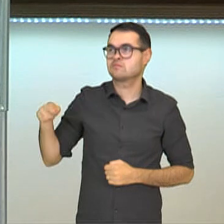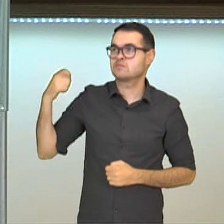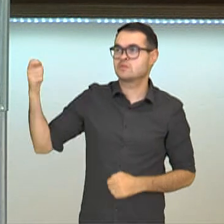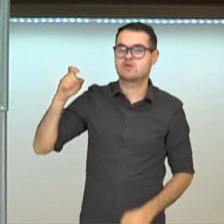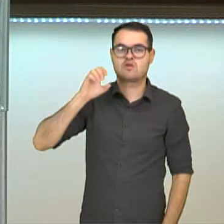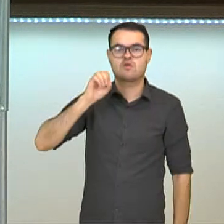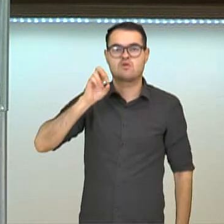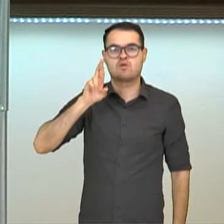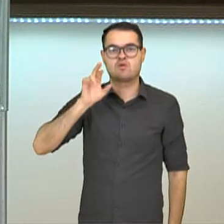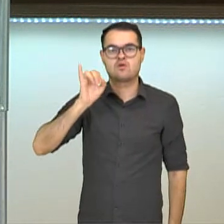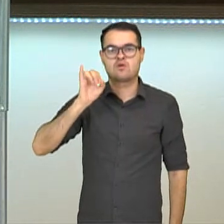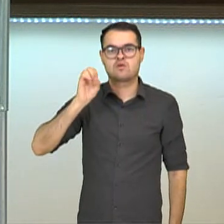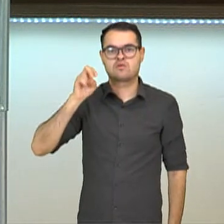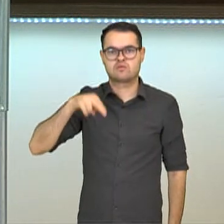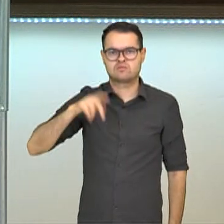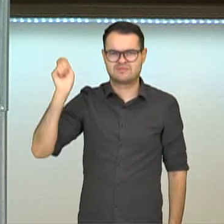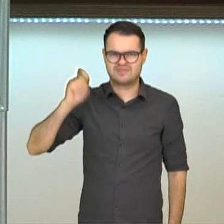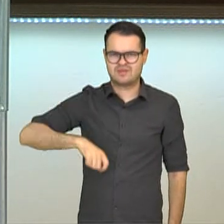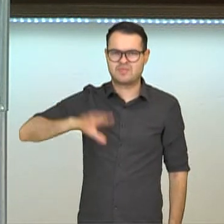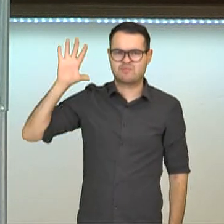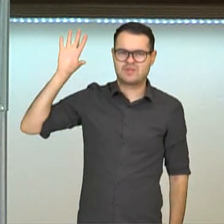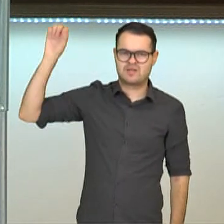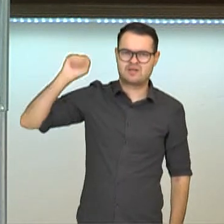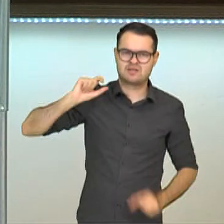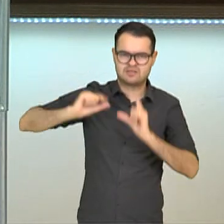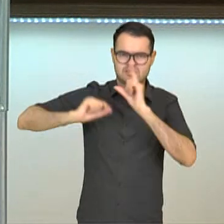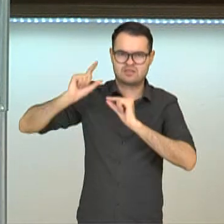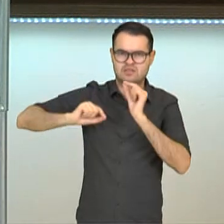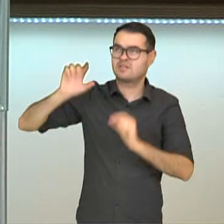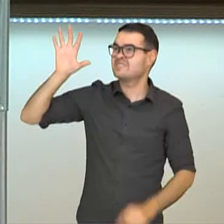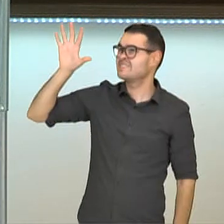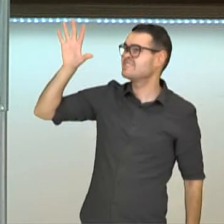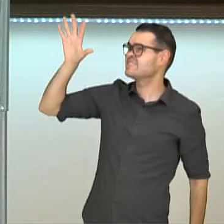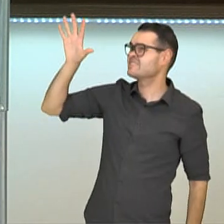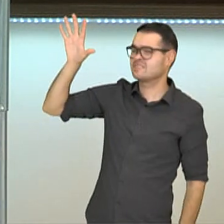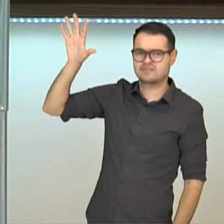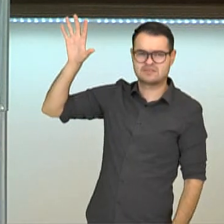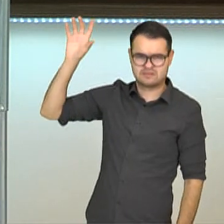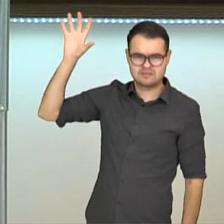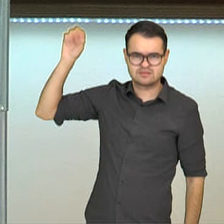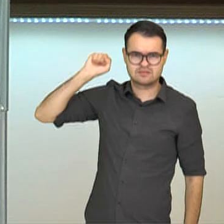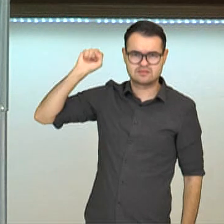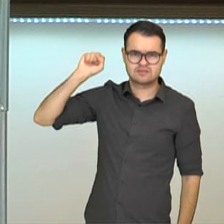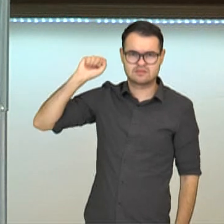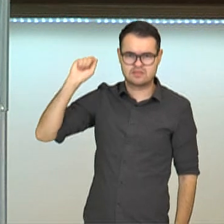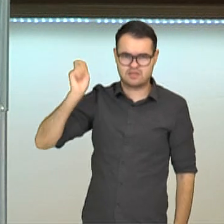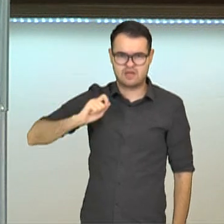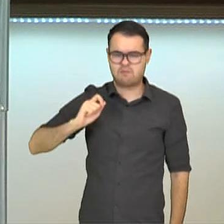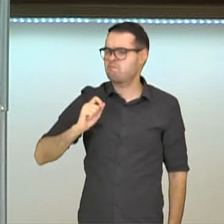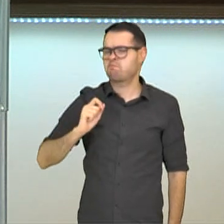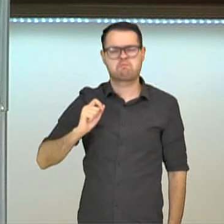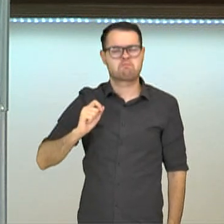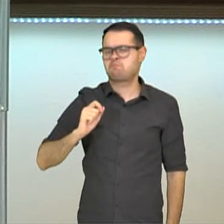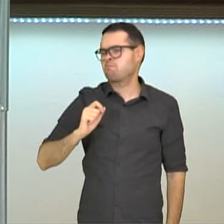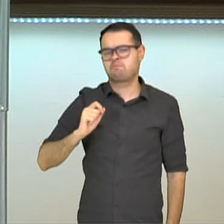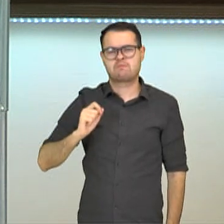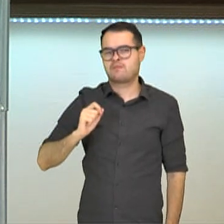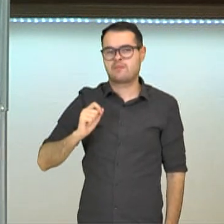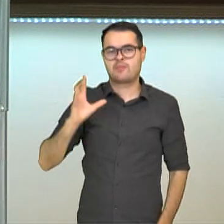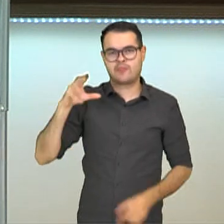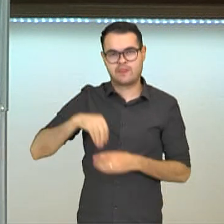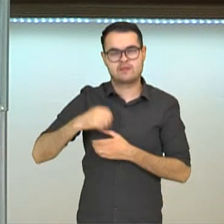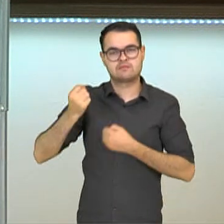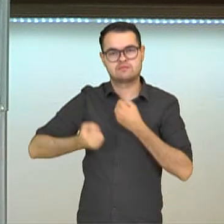Órion. É possível a gente alcançar as estrelas? Se você erguer a mão, você alcança a estrela? Não. E aí lá no poema